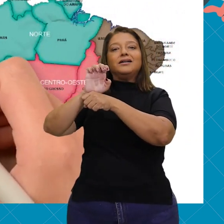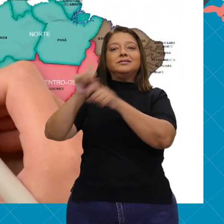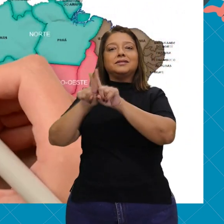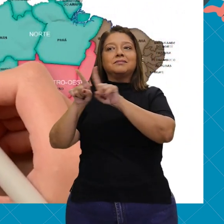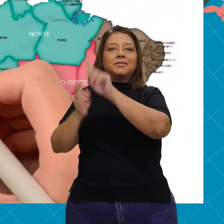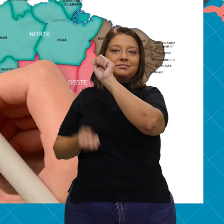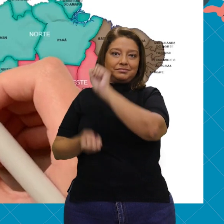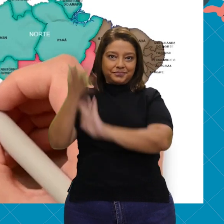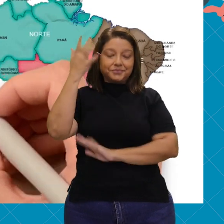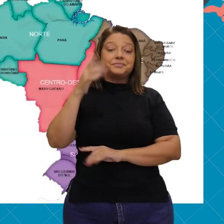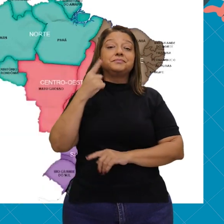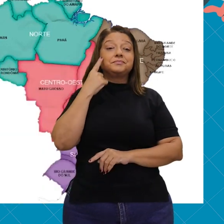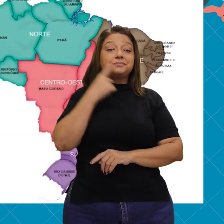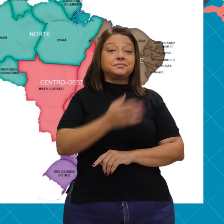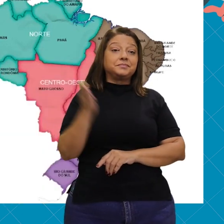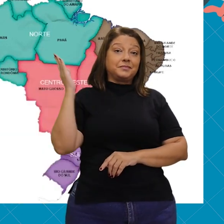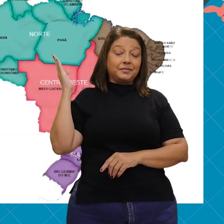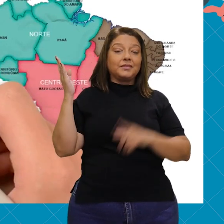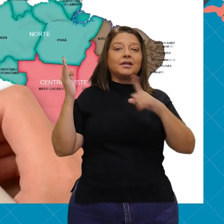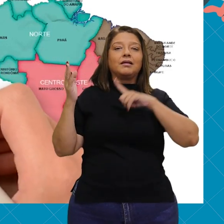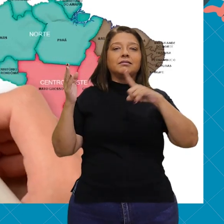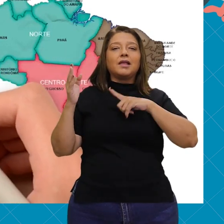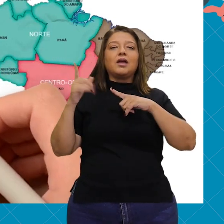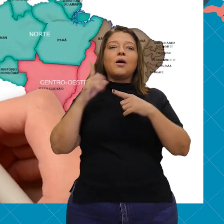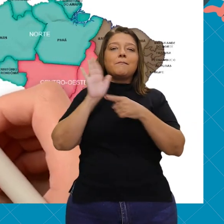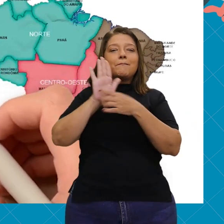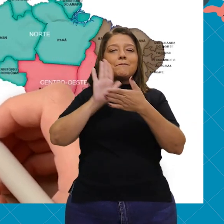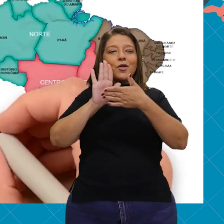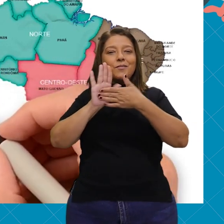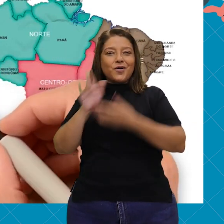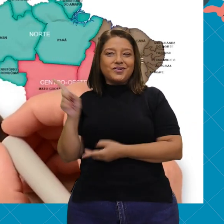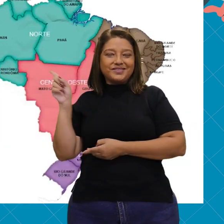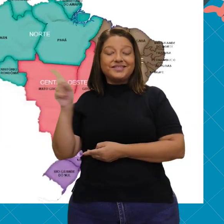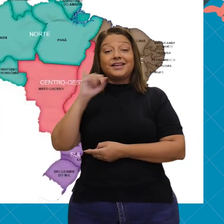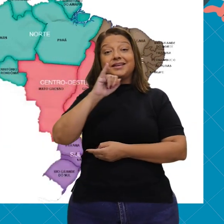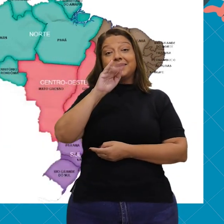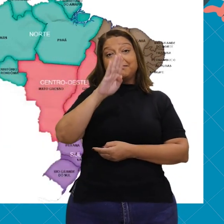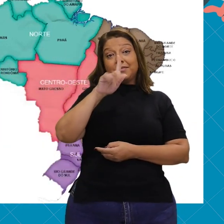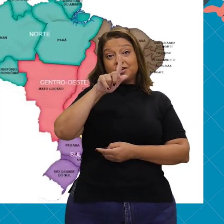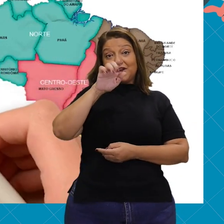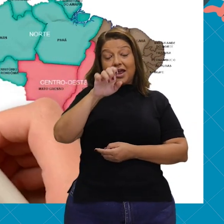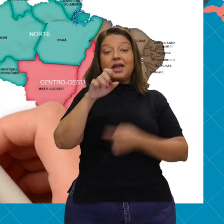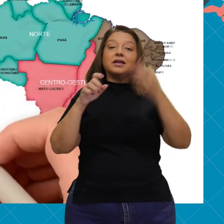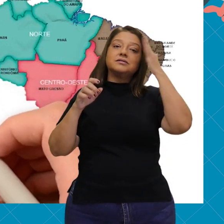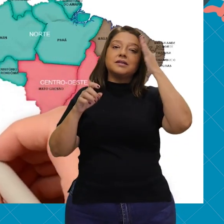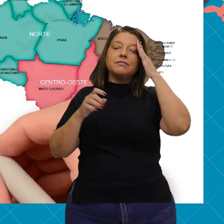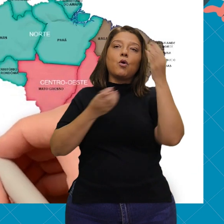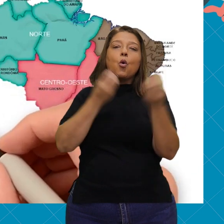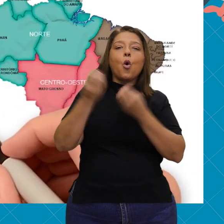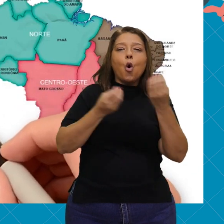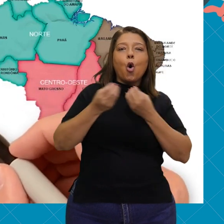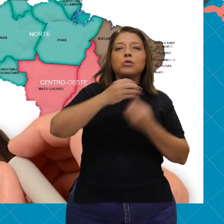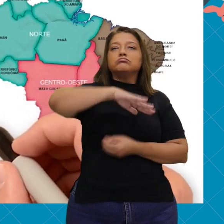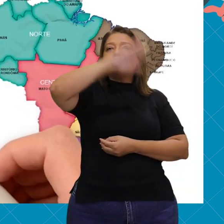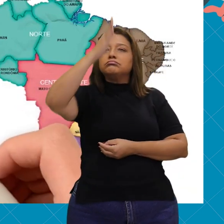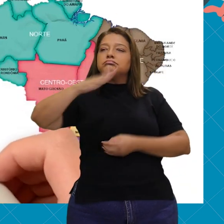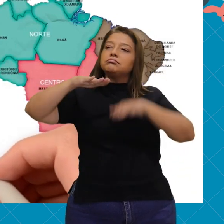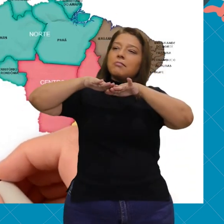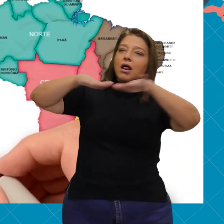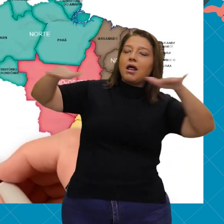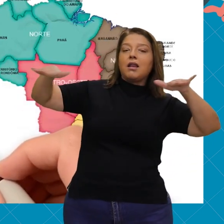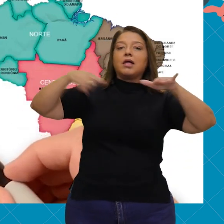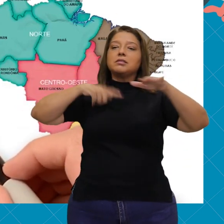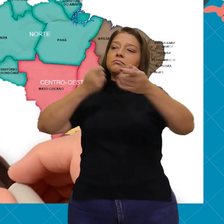estados. Nesta proposta, que ficou conhecida como regiões homogêneas, o IBGE teve como critérios a demografia,